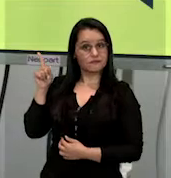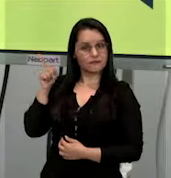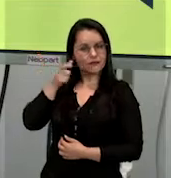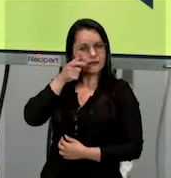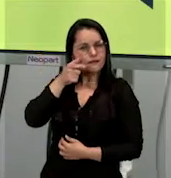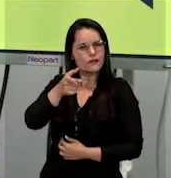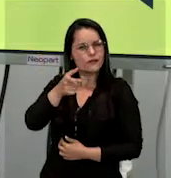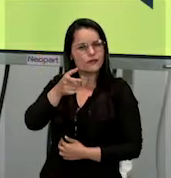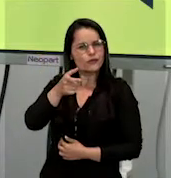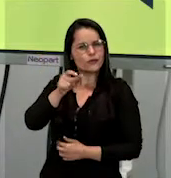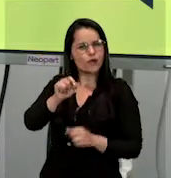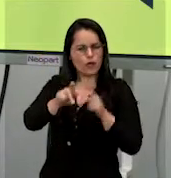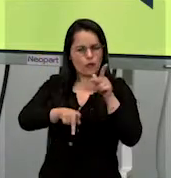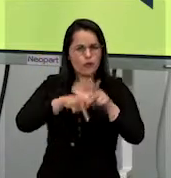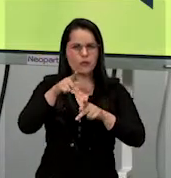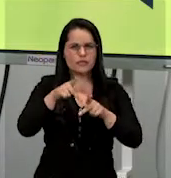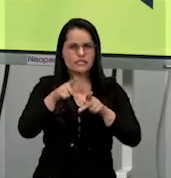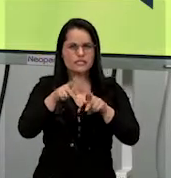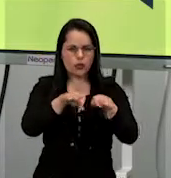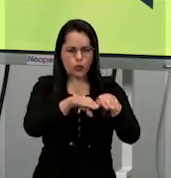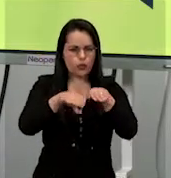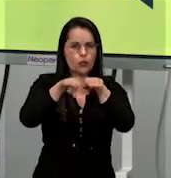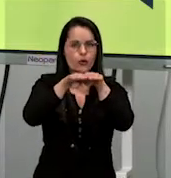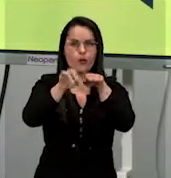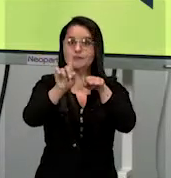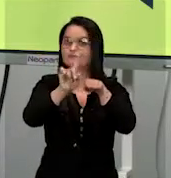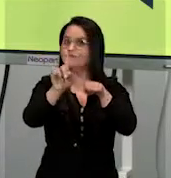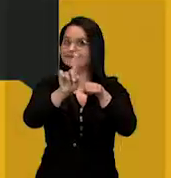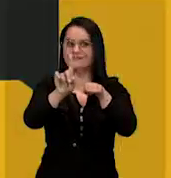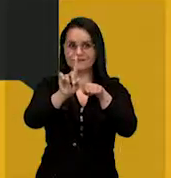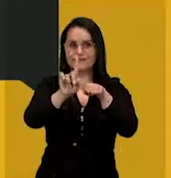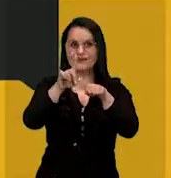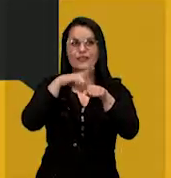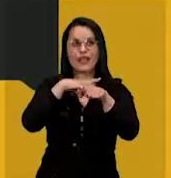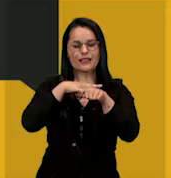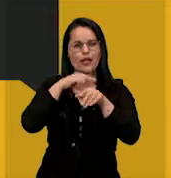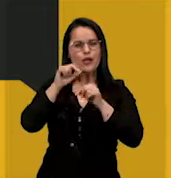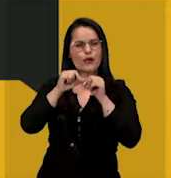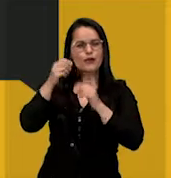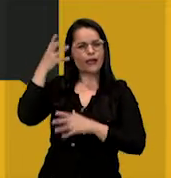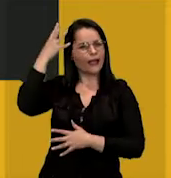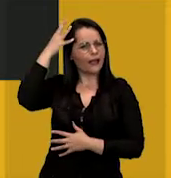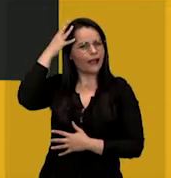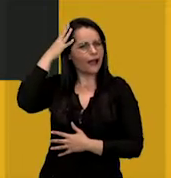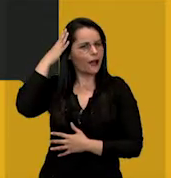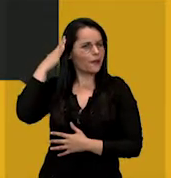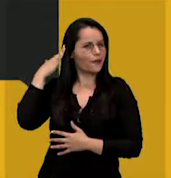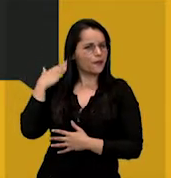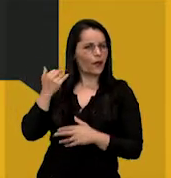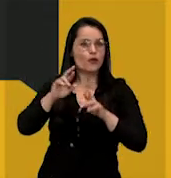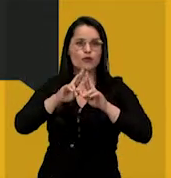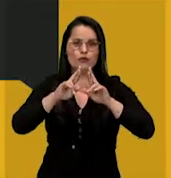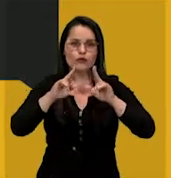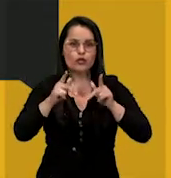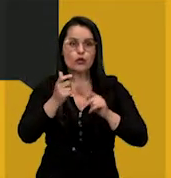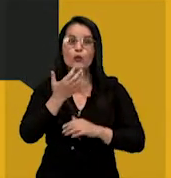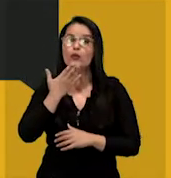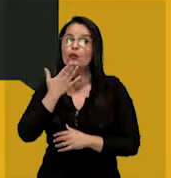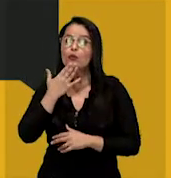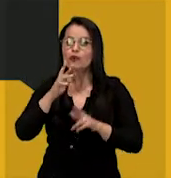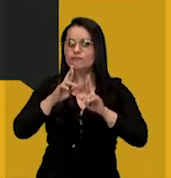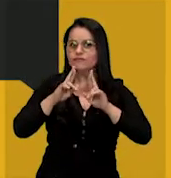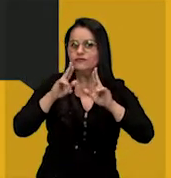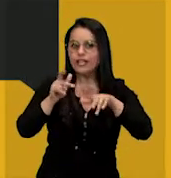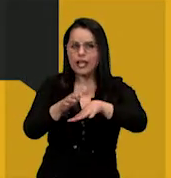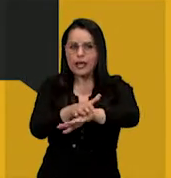brasileira não é uma população homogênea. As pessoas têm texturas de cabelos diferentes, cores de cabelos diferentes,